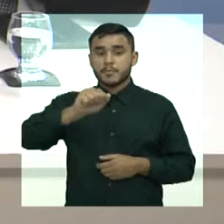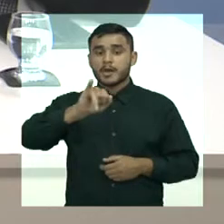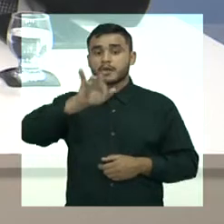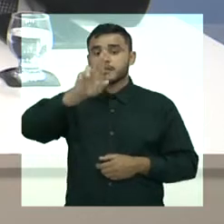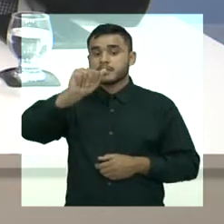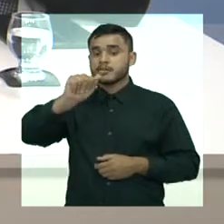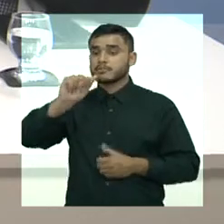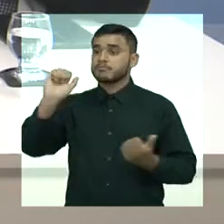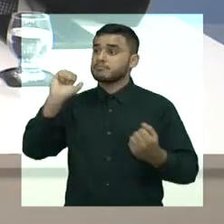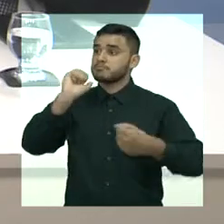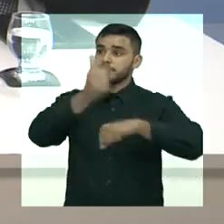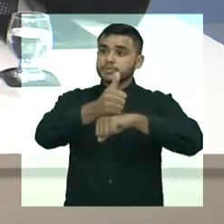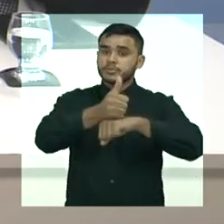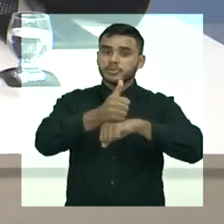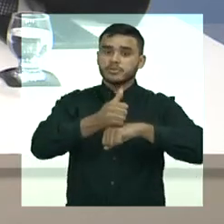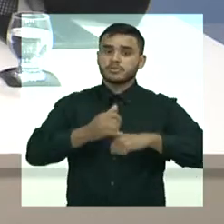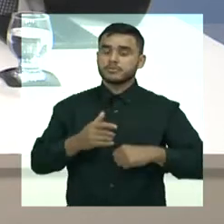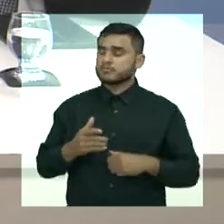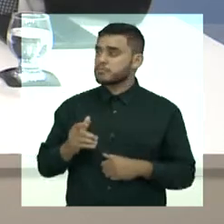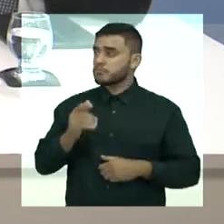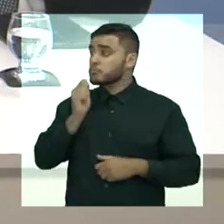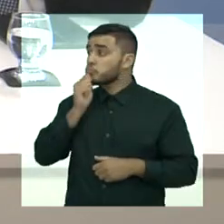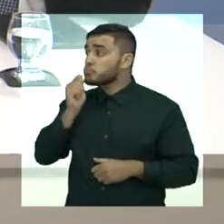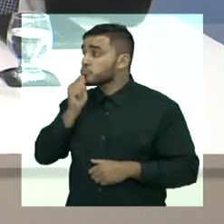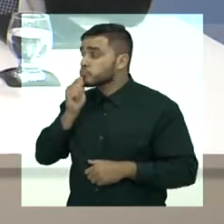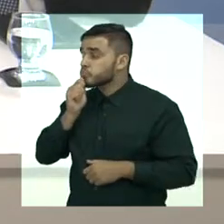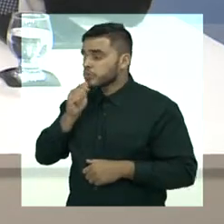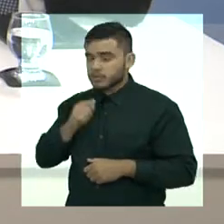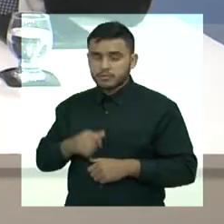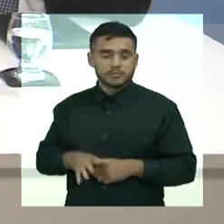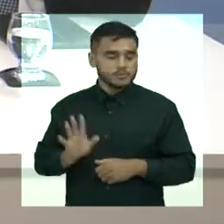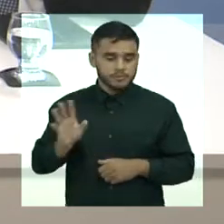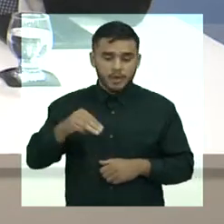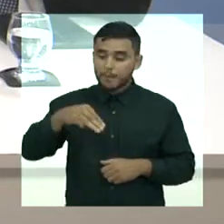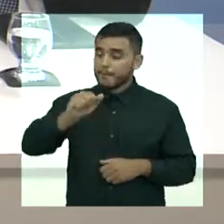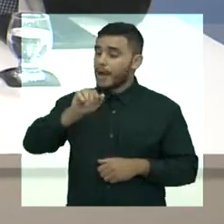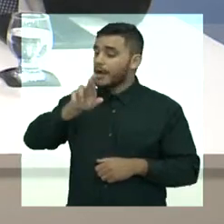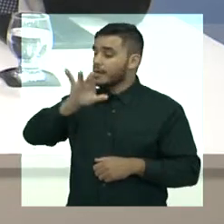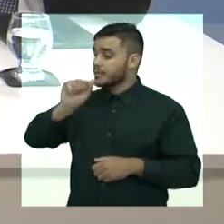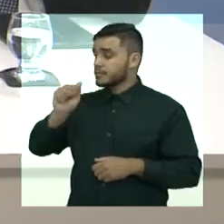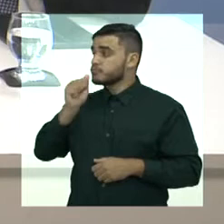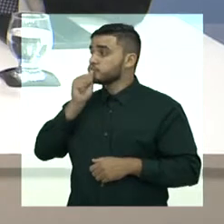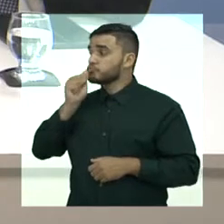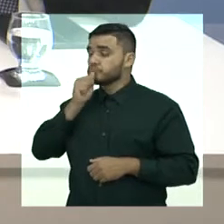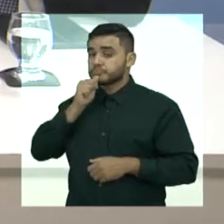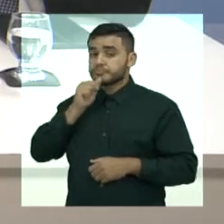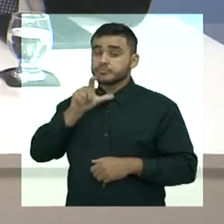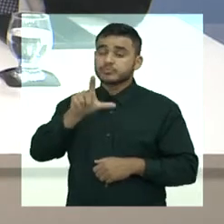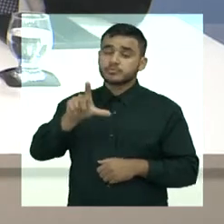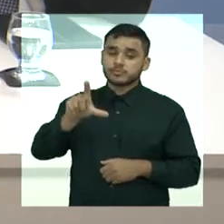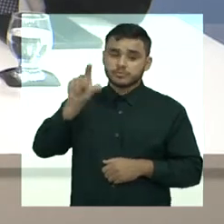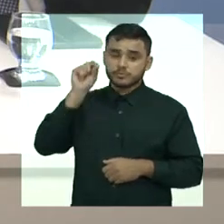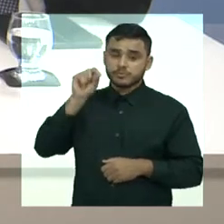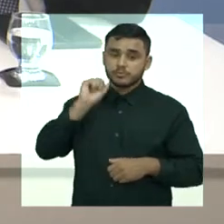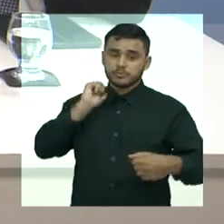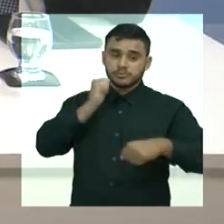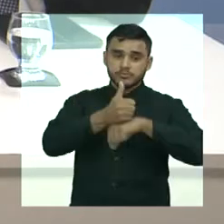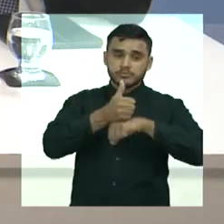e rapidamente... Ela não chegou a assumir. Havia uma possibilidade de ela ser indicada...